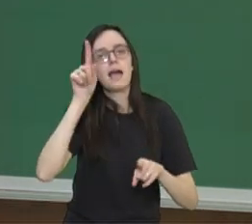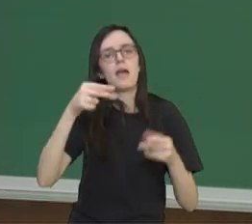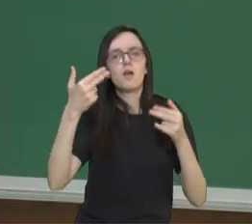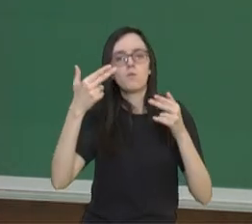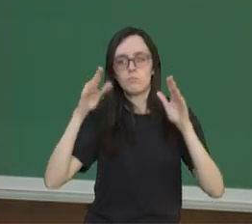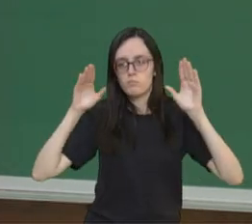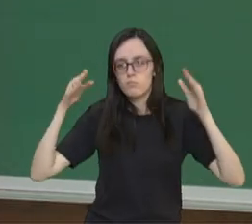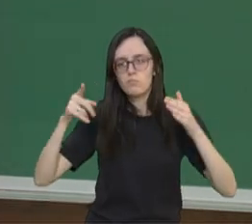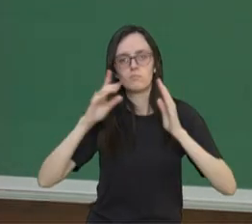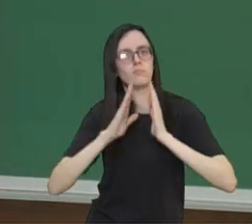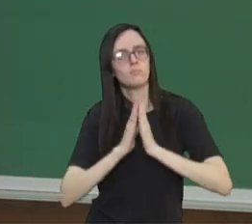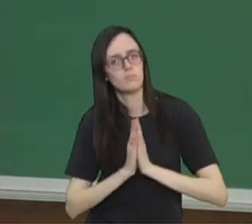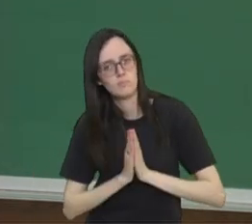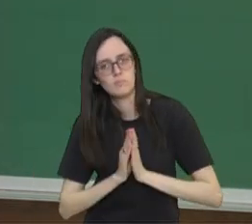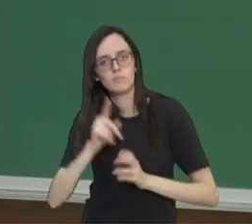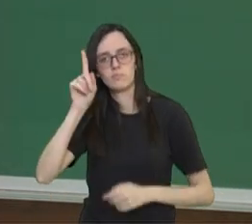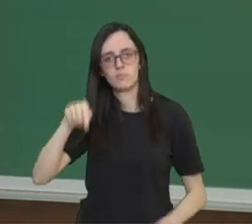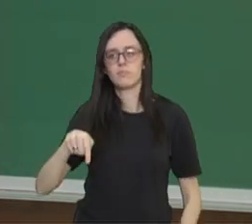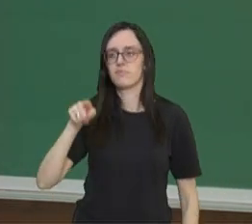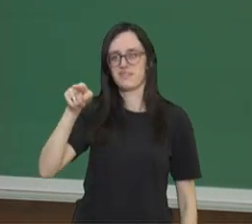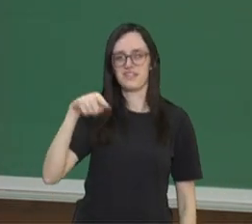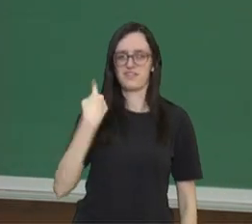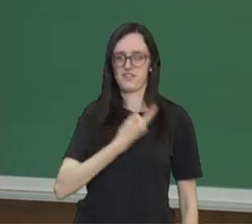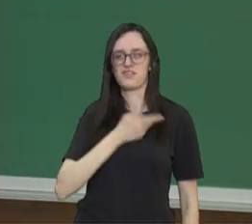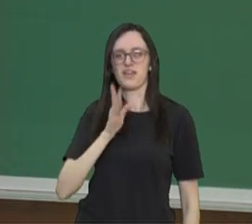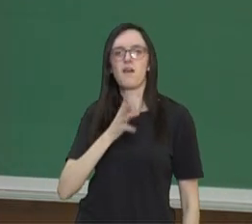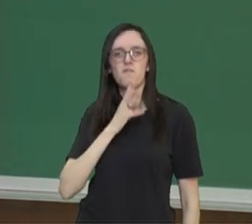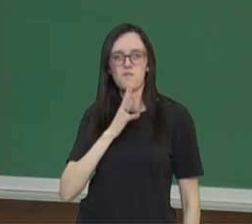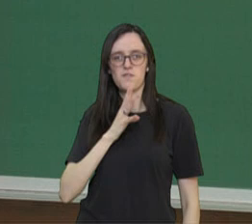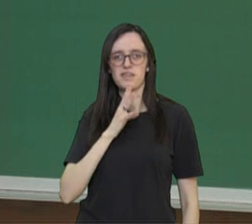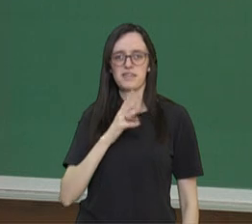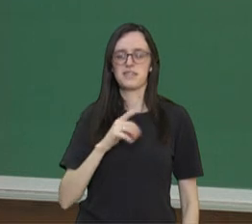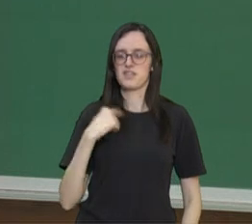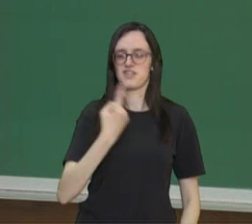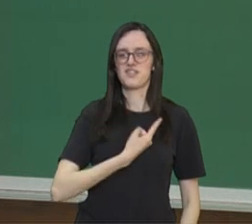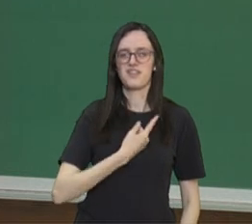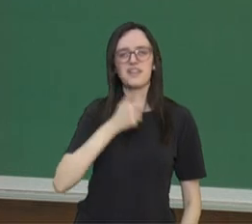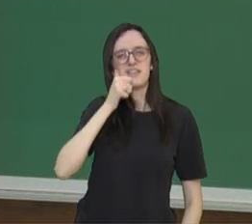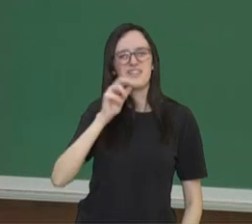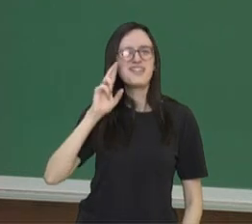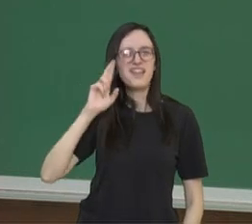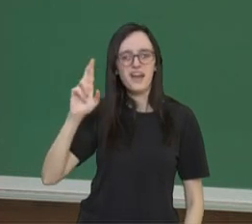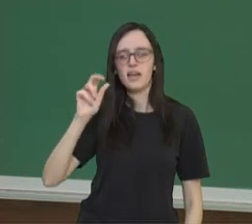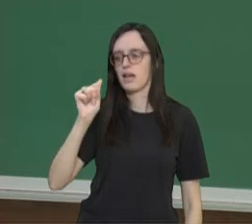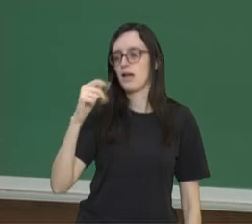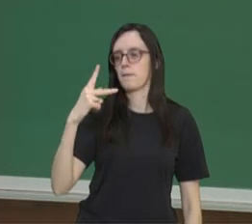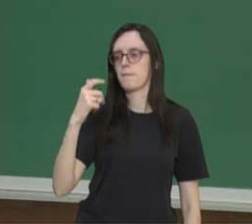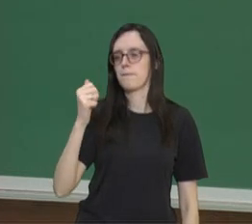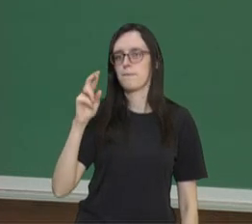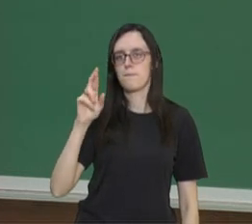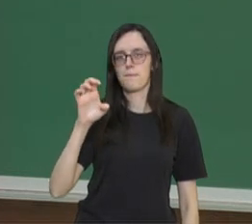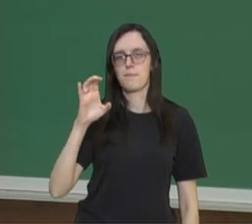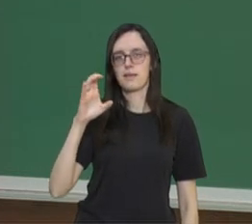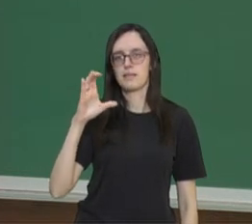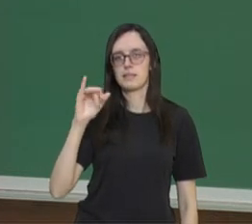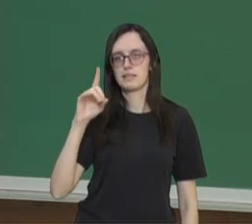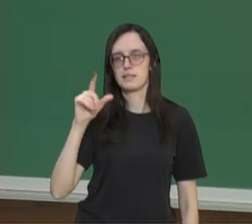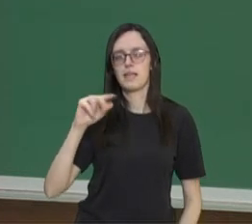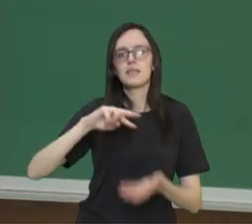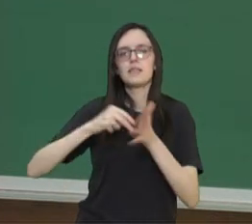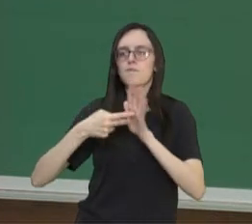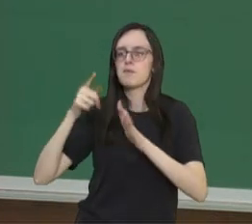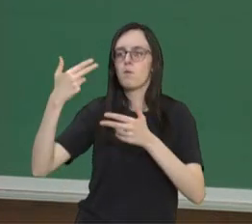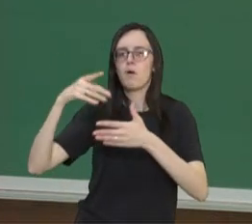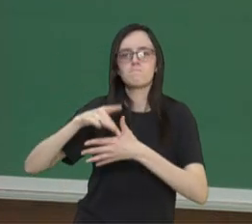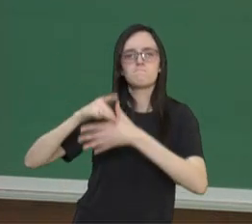Nossa Senhora da Conceição Aparecida, que foi colocada como padroeira do Brasil. Então, foi